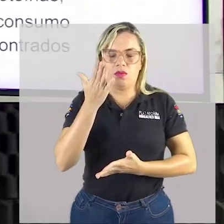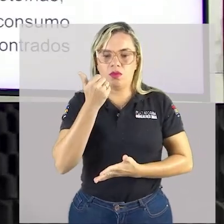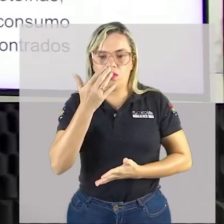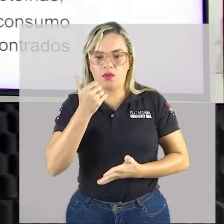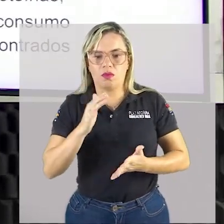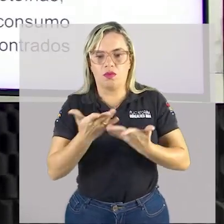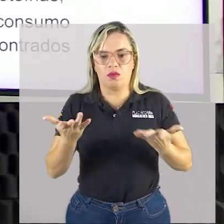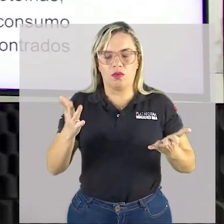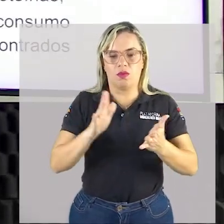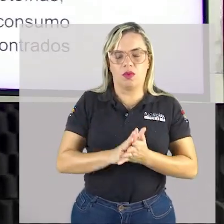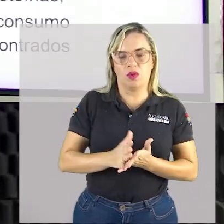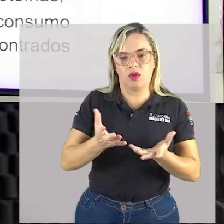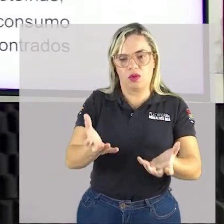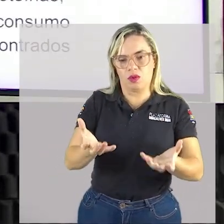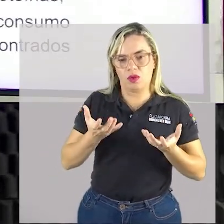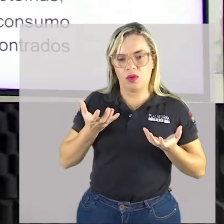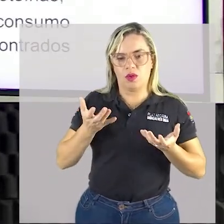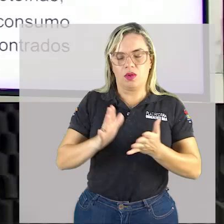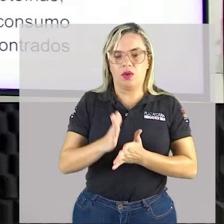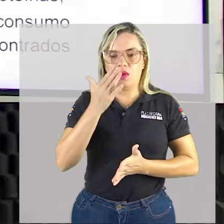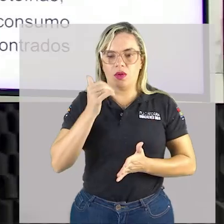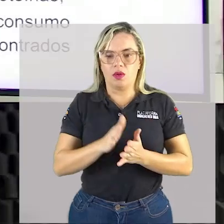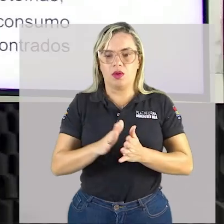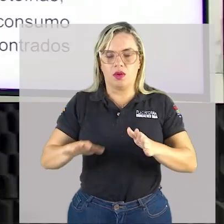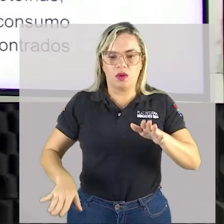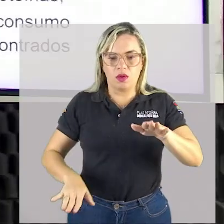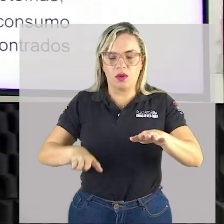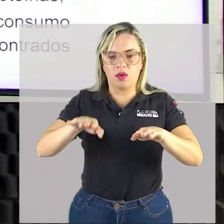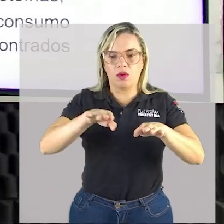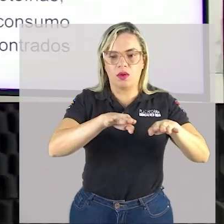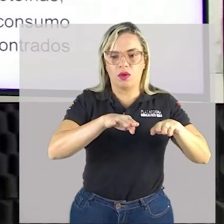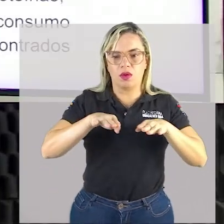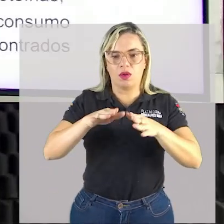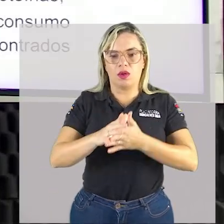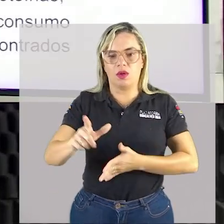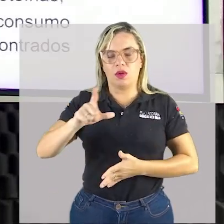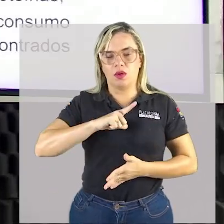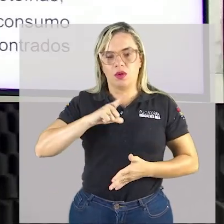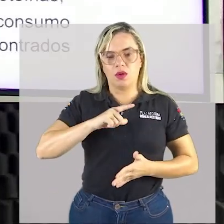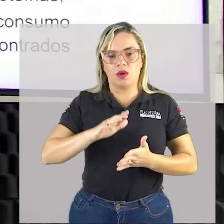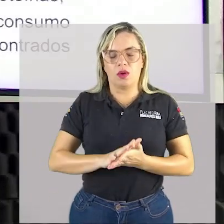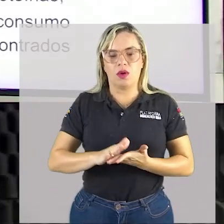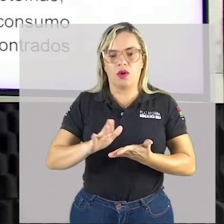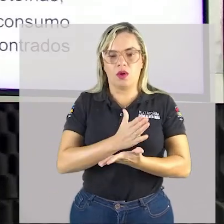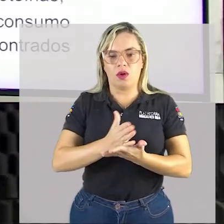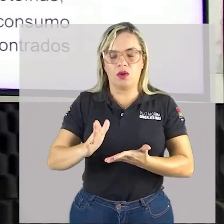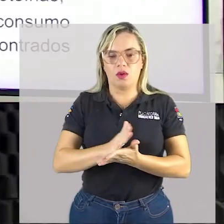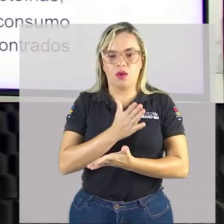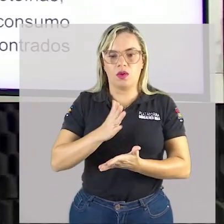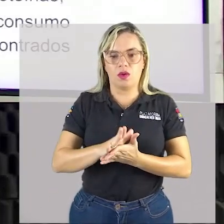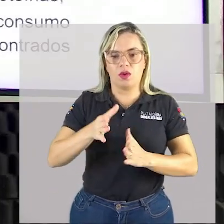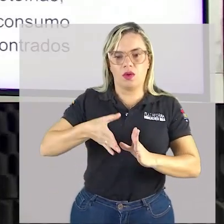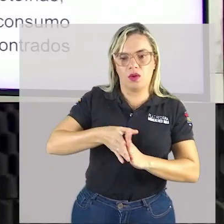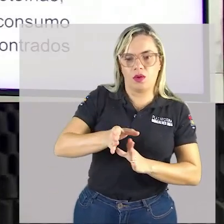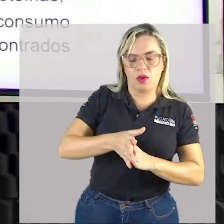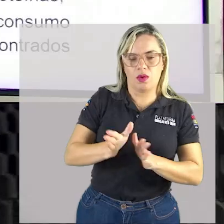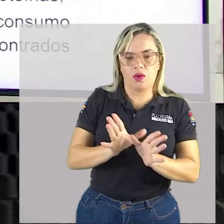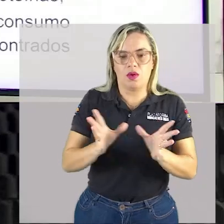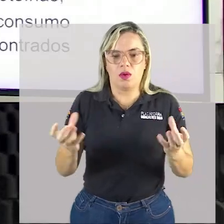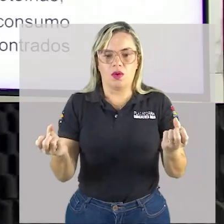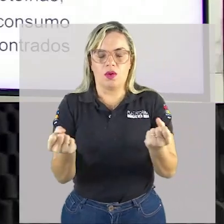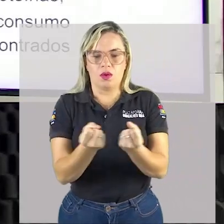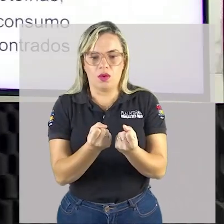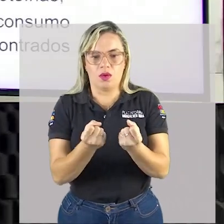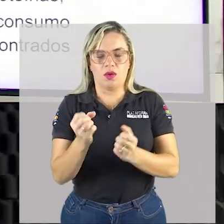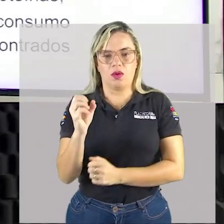Na busca de uma alimentação equilibrada, devem-se seguir algumas recomendações da OMS, né, da